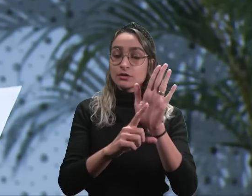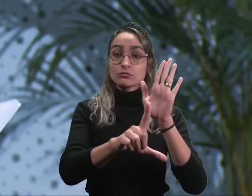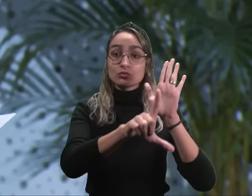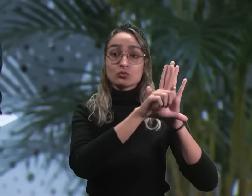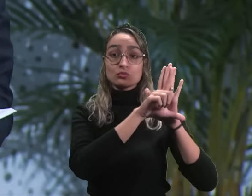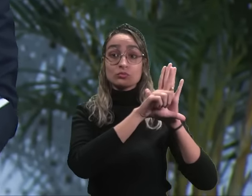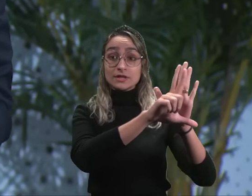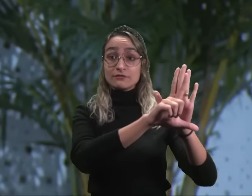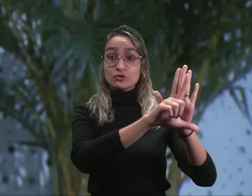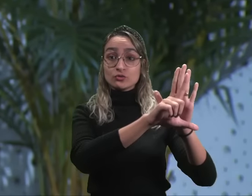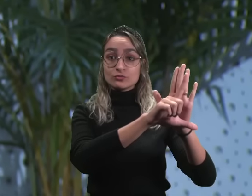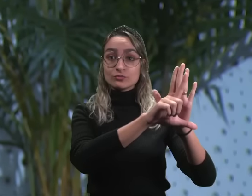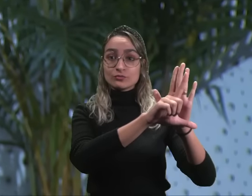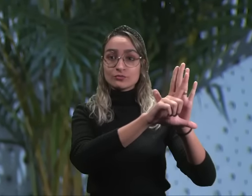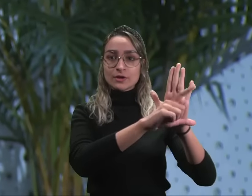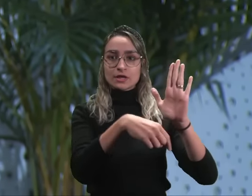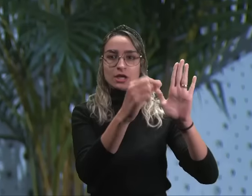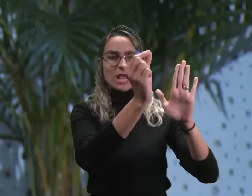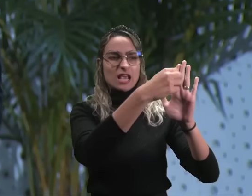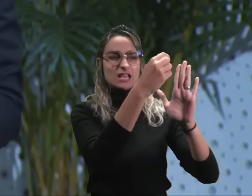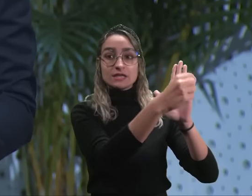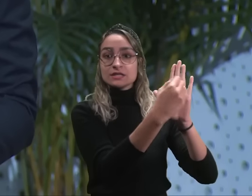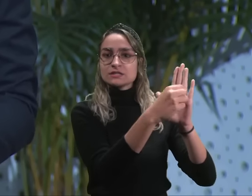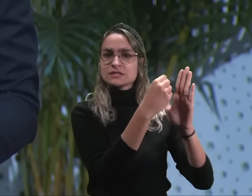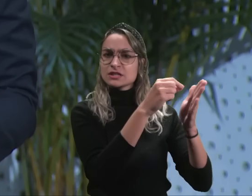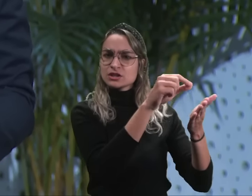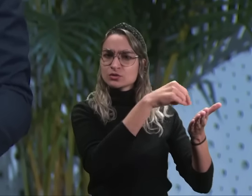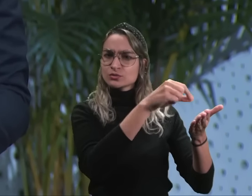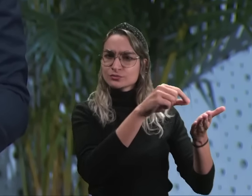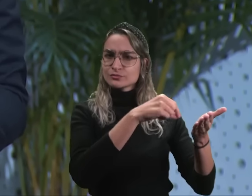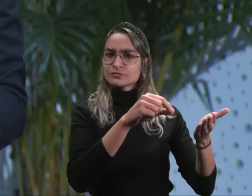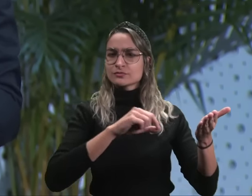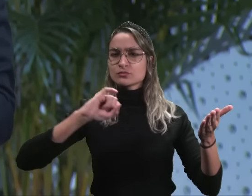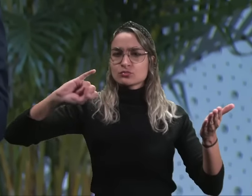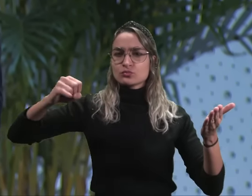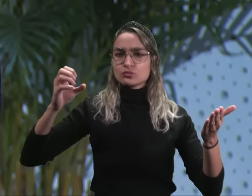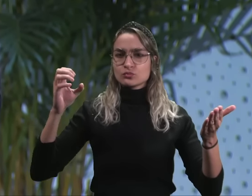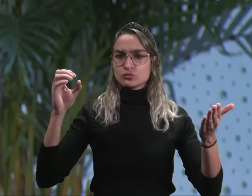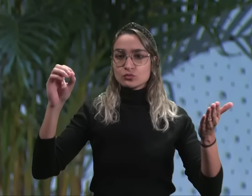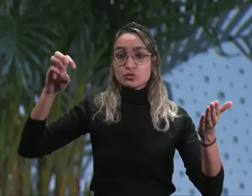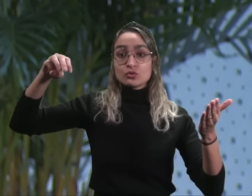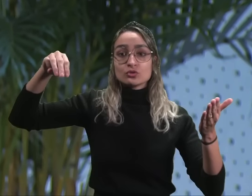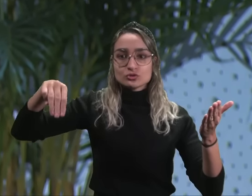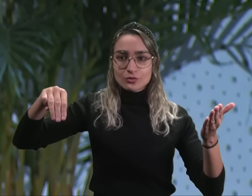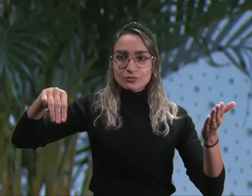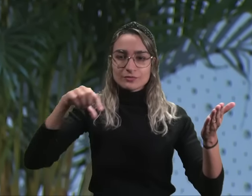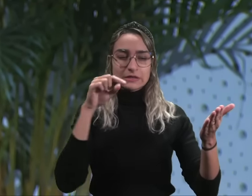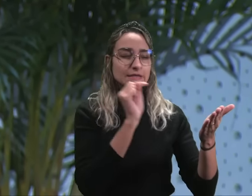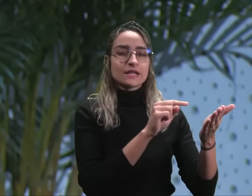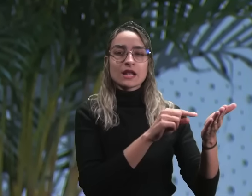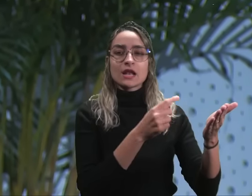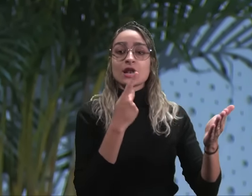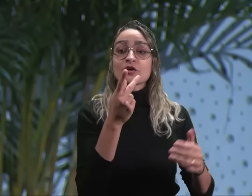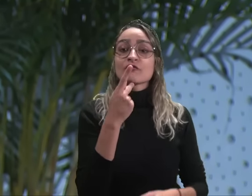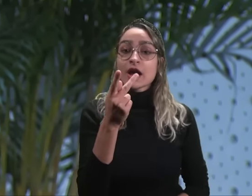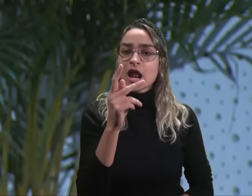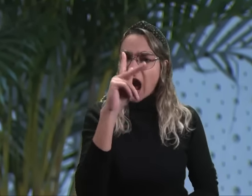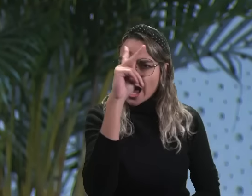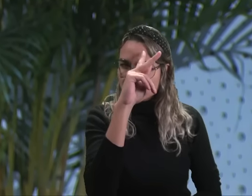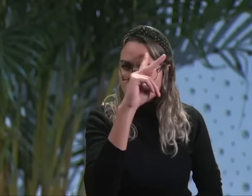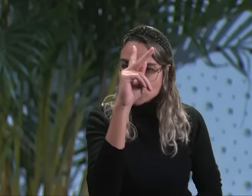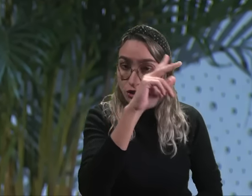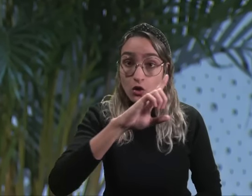John Andrews e esse livro tem como título a história do sábado e do primeiro dia